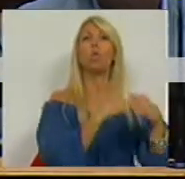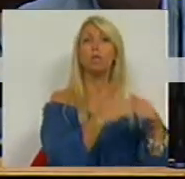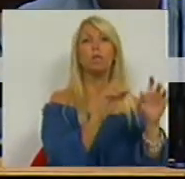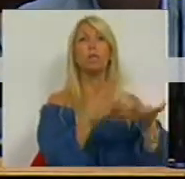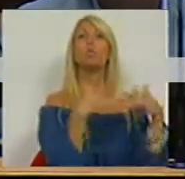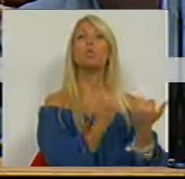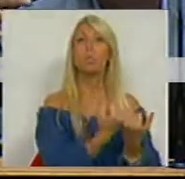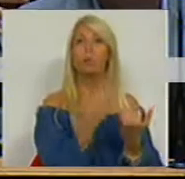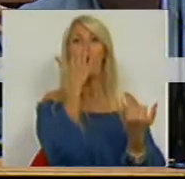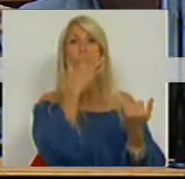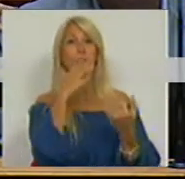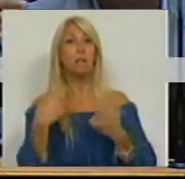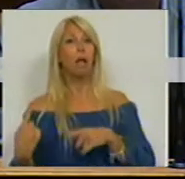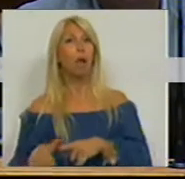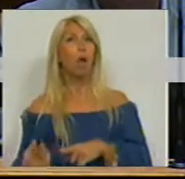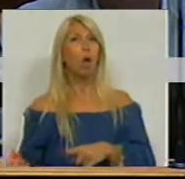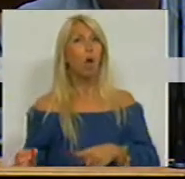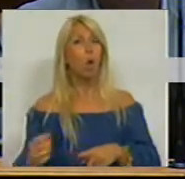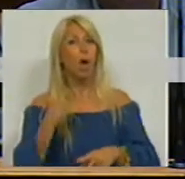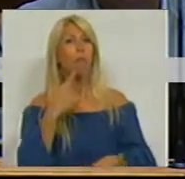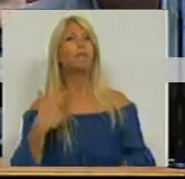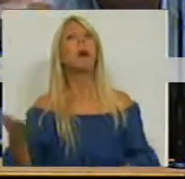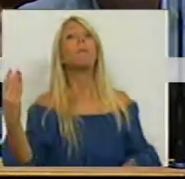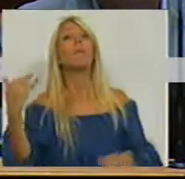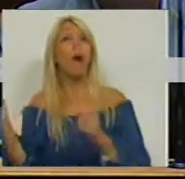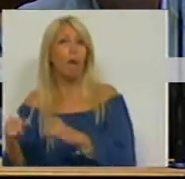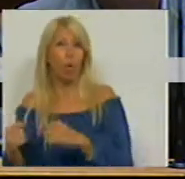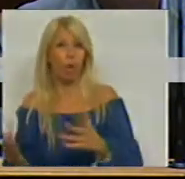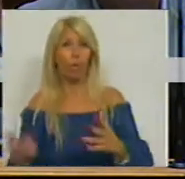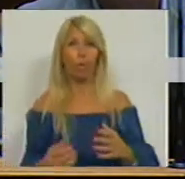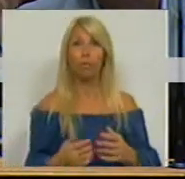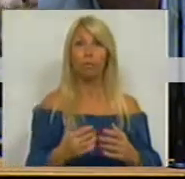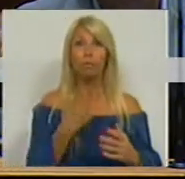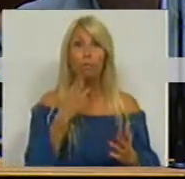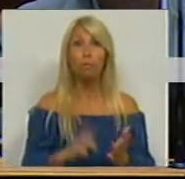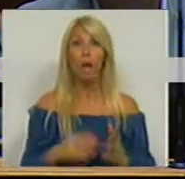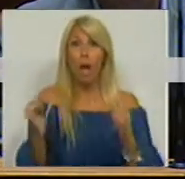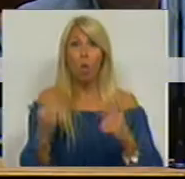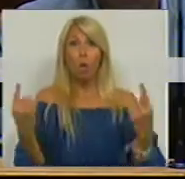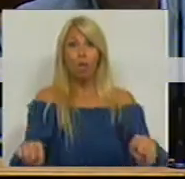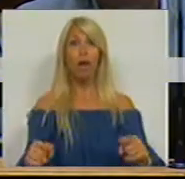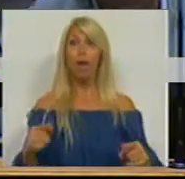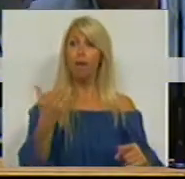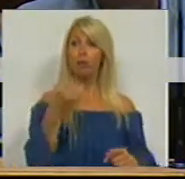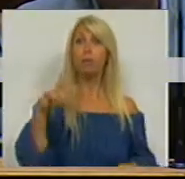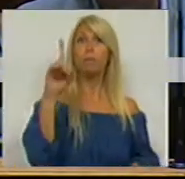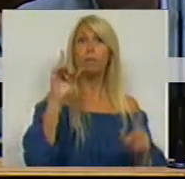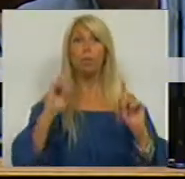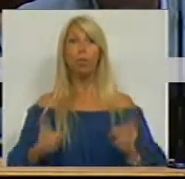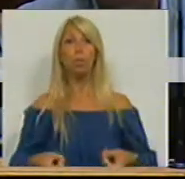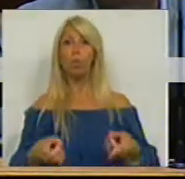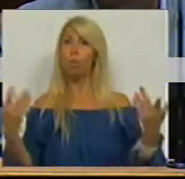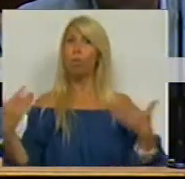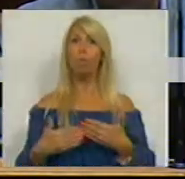interessa, escudam-se com a falta de acordo. Mas a verdade é que este acordo existe desde 2006.